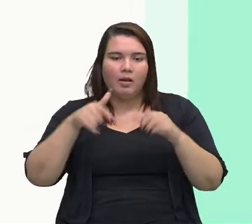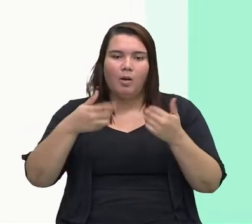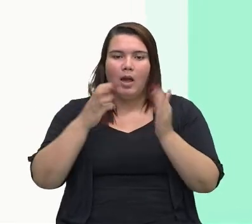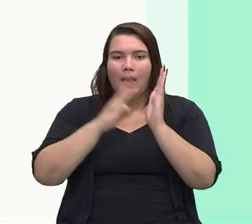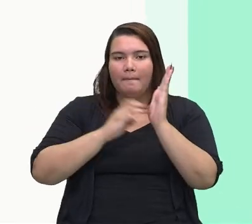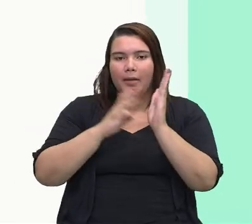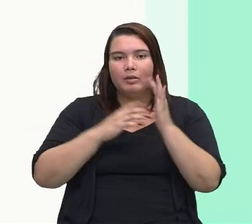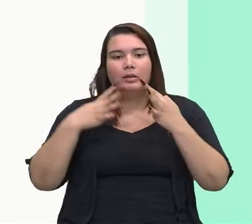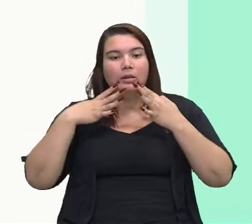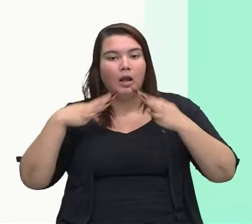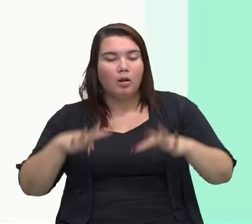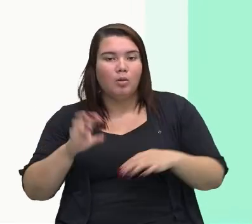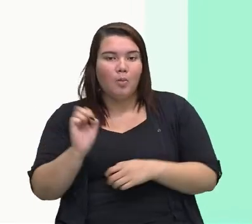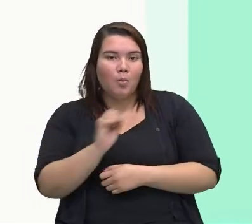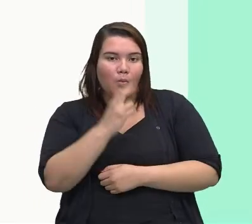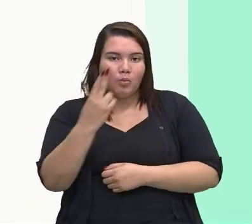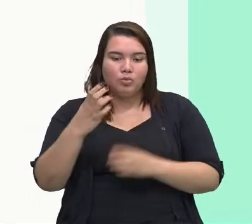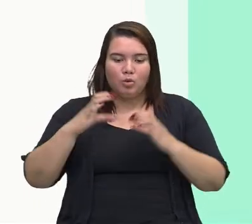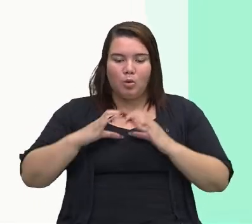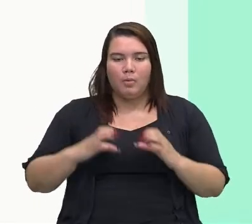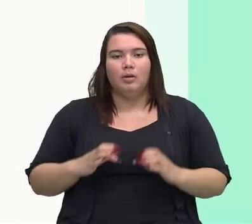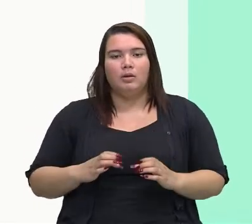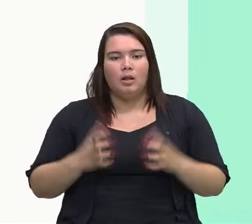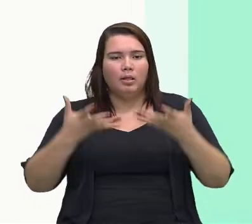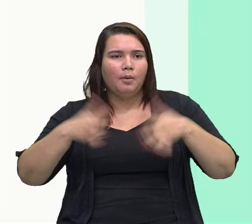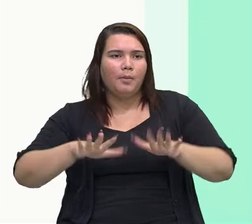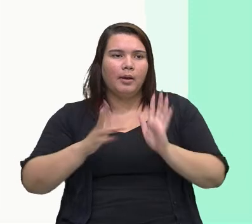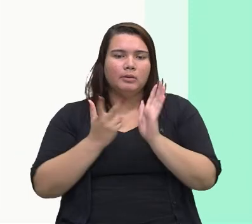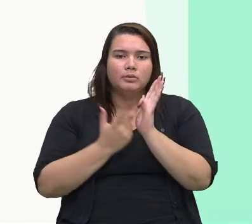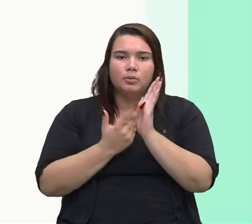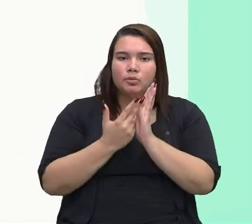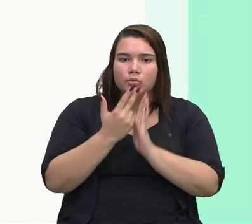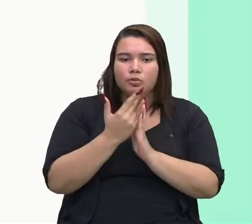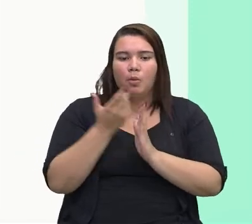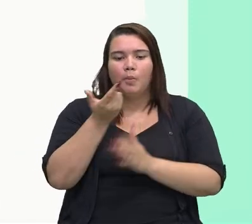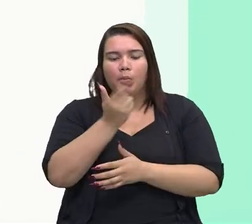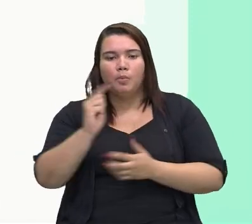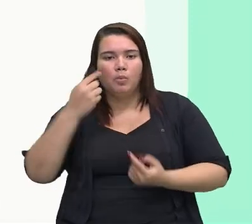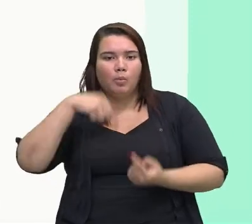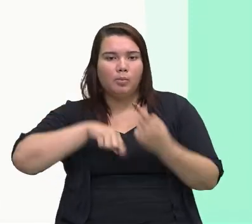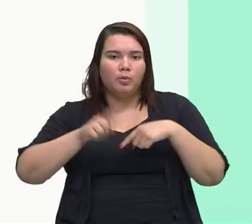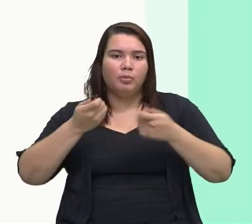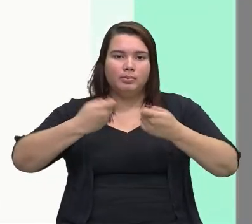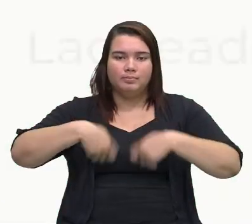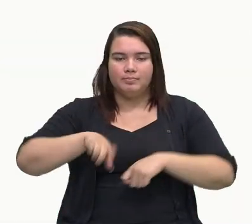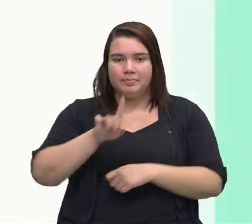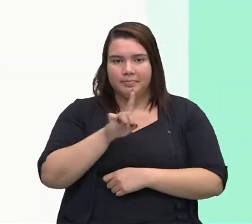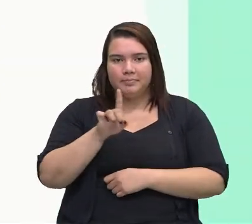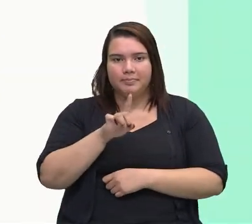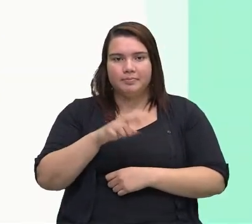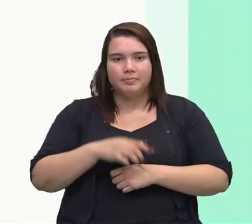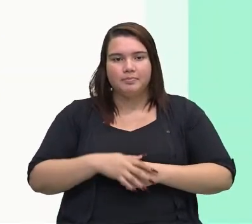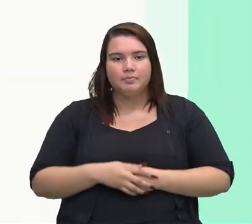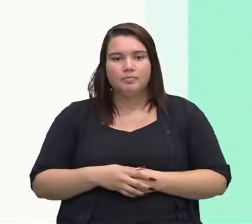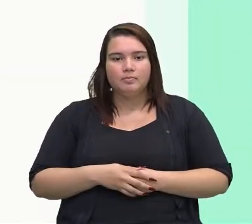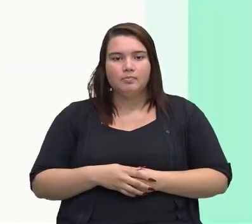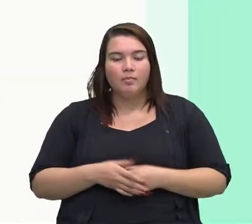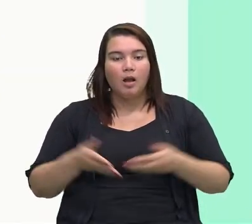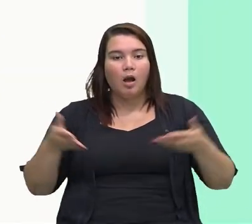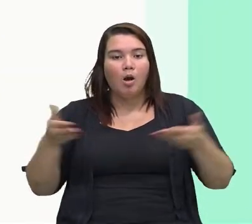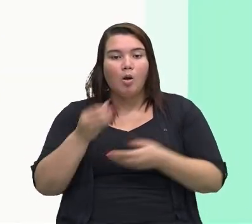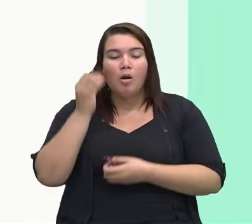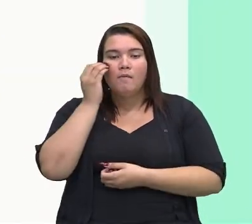naturais ou comportamentais, não requerem cirurgia, nenhum outro tipo de hormônio. Agora você vai observar